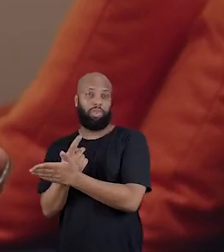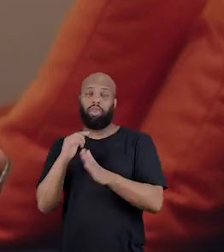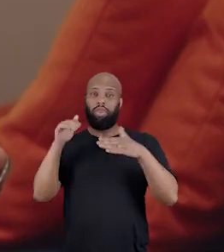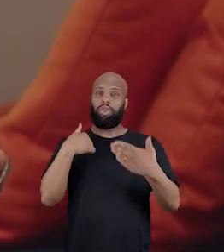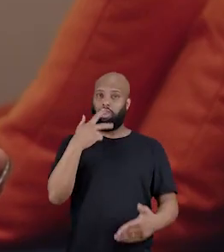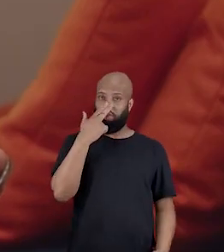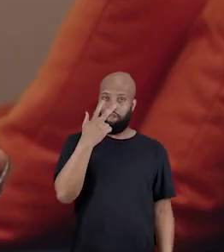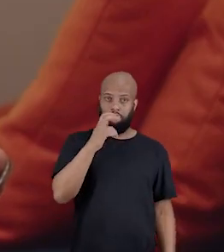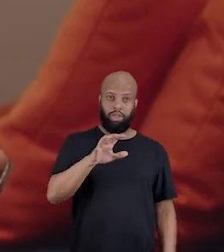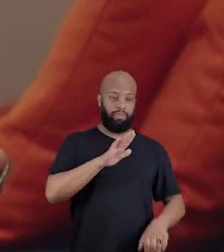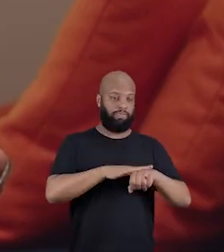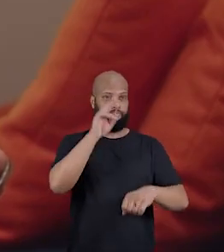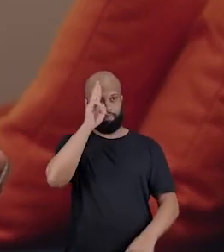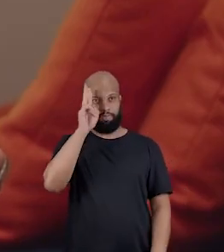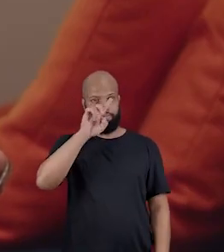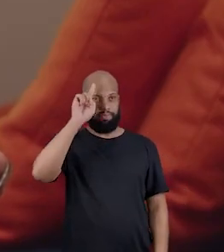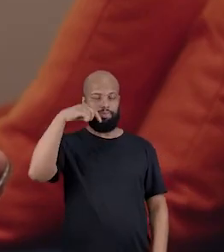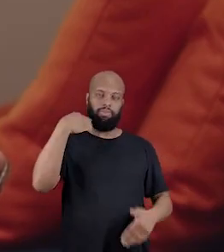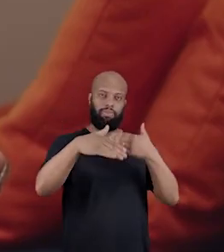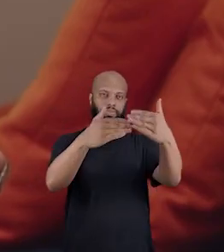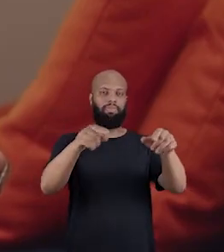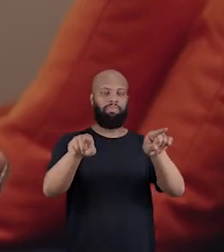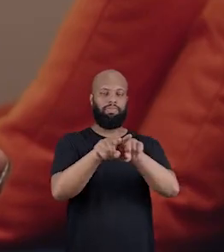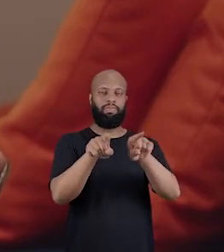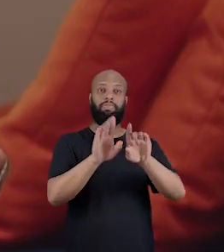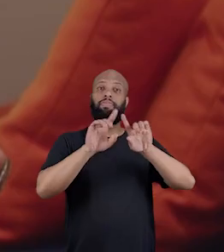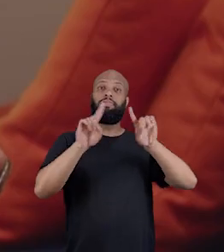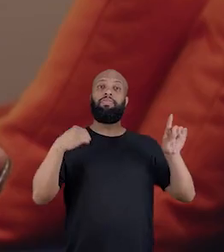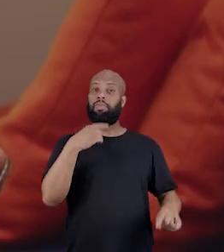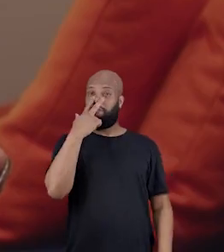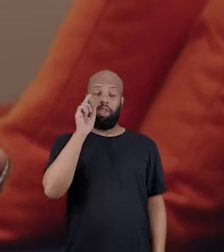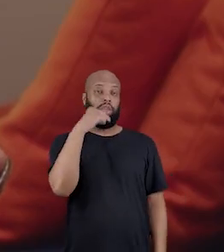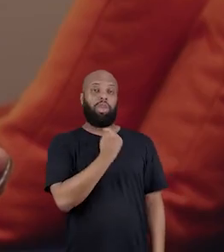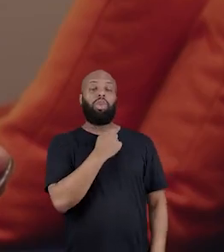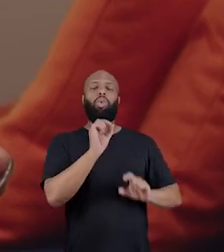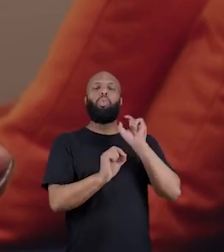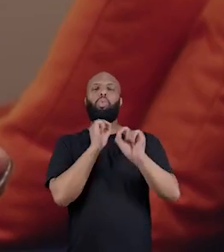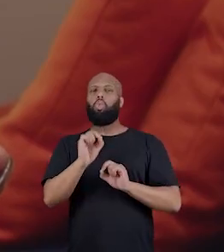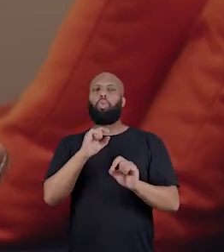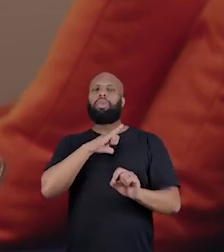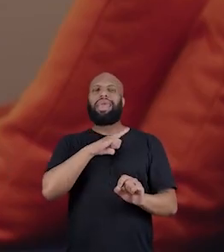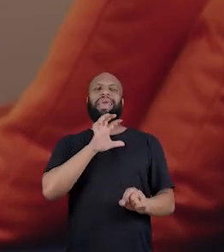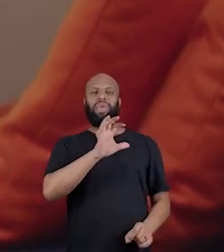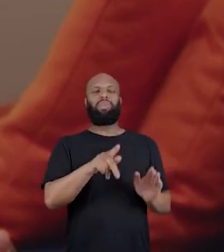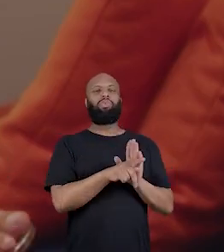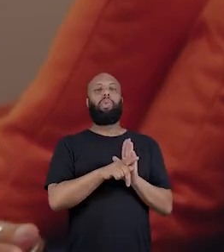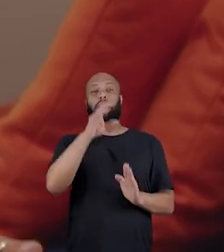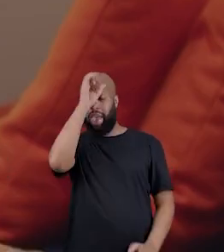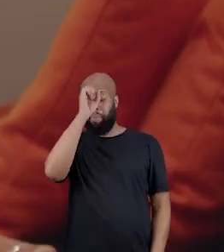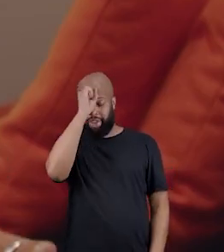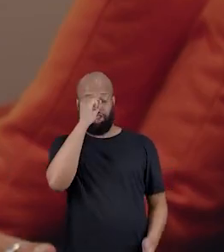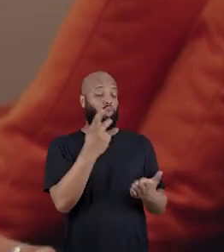E talvez hoje sejam as questões que eu mais lembre mesmo, depois de ter passado um tempinho. Mas eu acho que a gente tem que colocar essa perspectiva